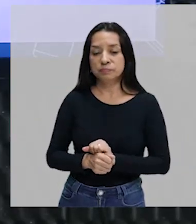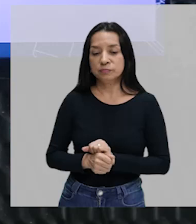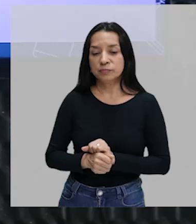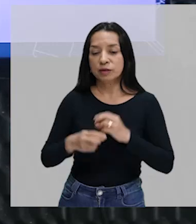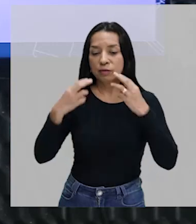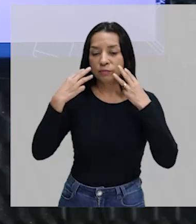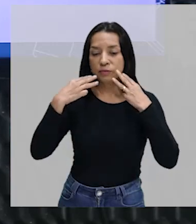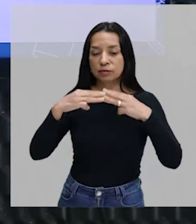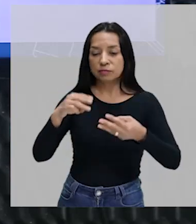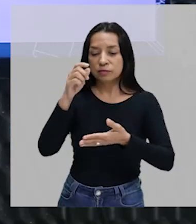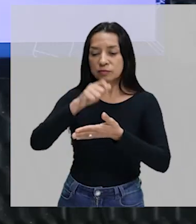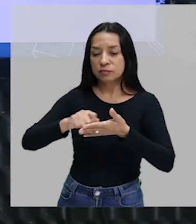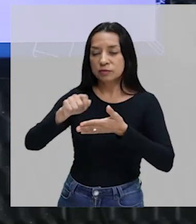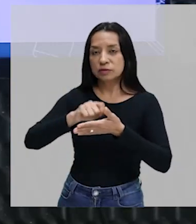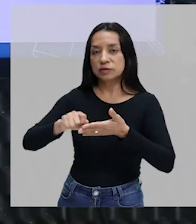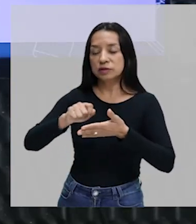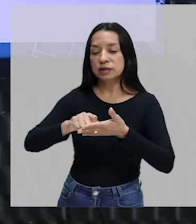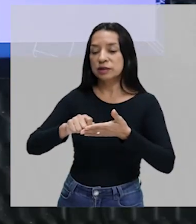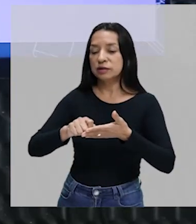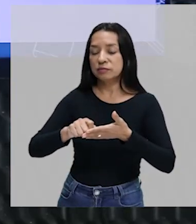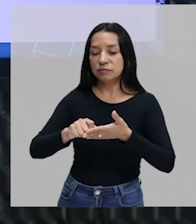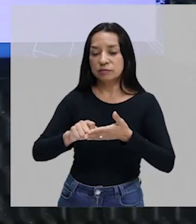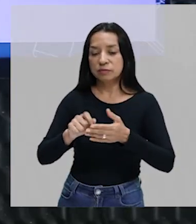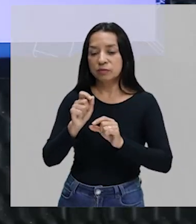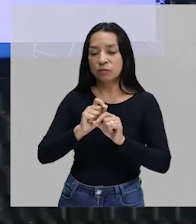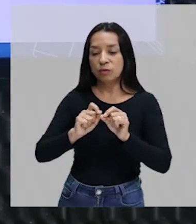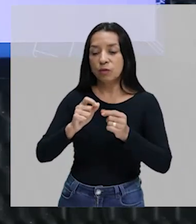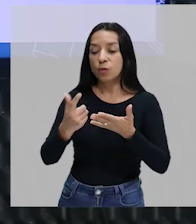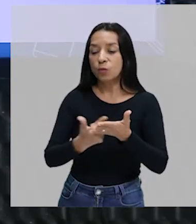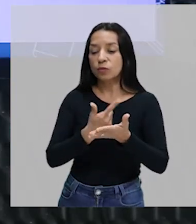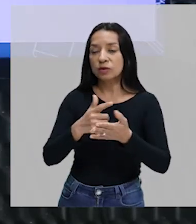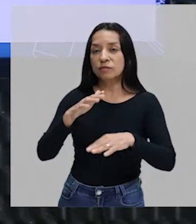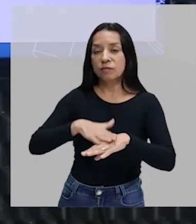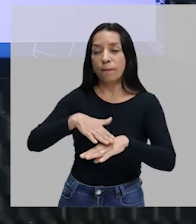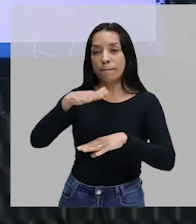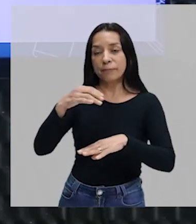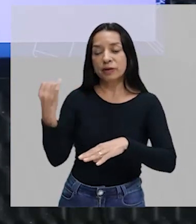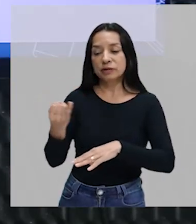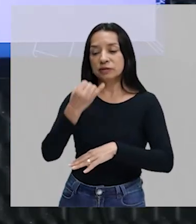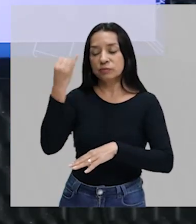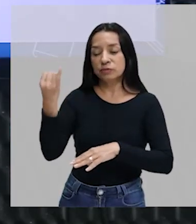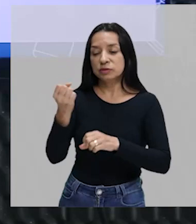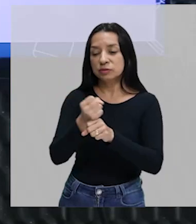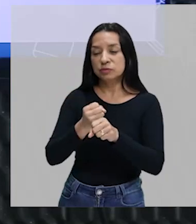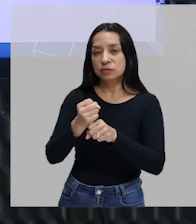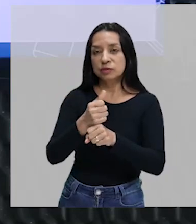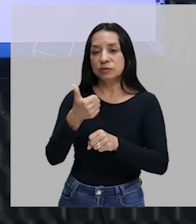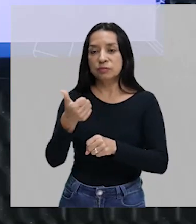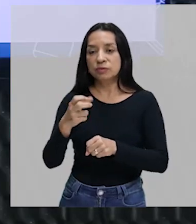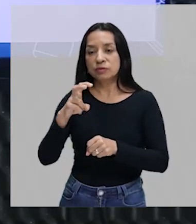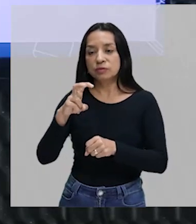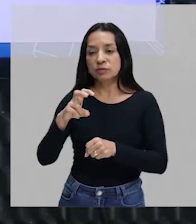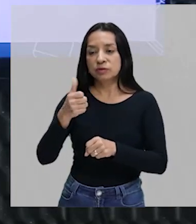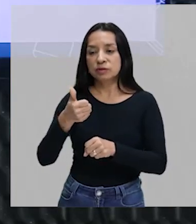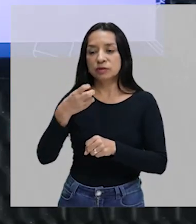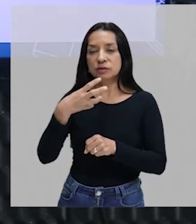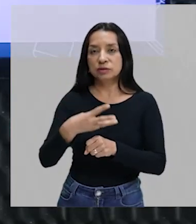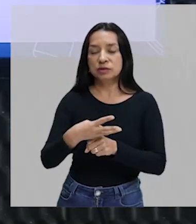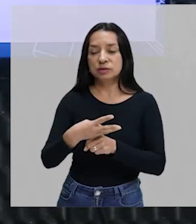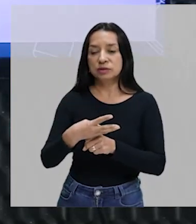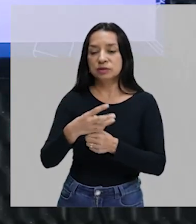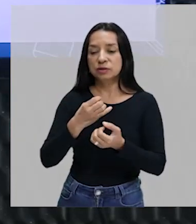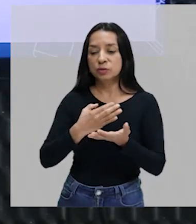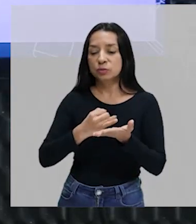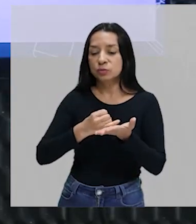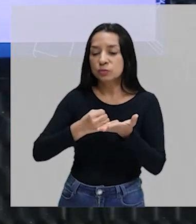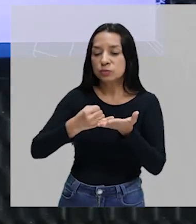obra mais importante, chamada O Príncipe, em 1513, ou seja, já no